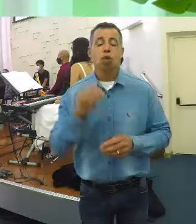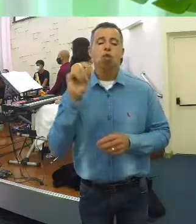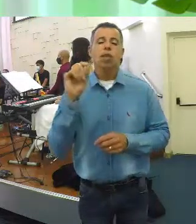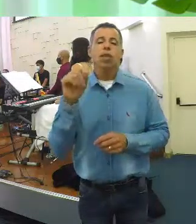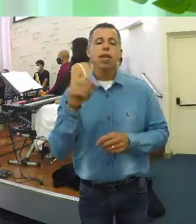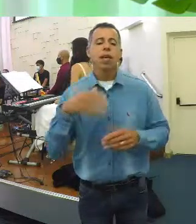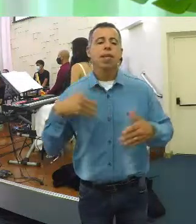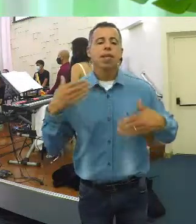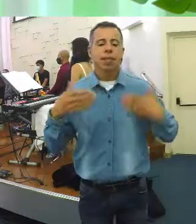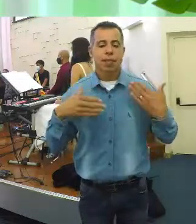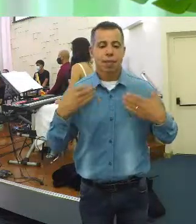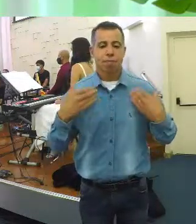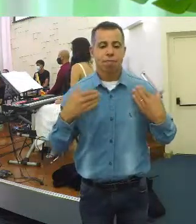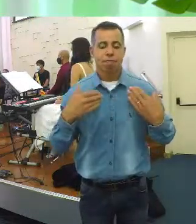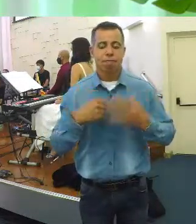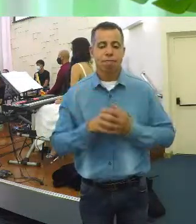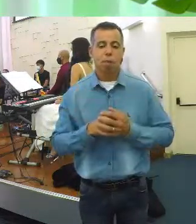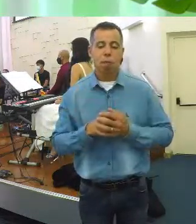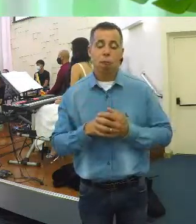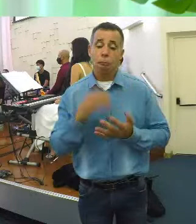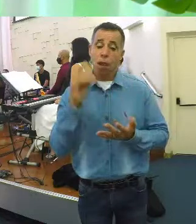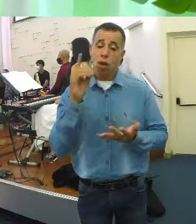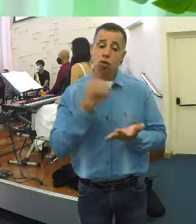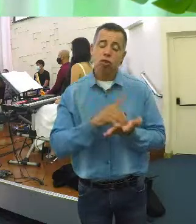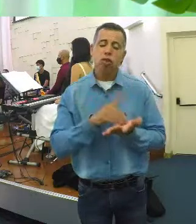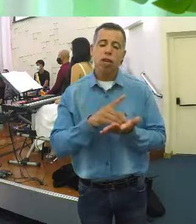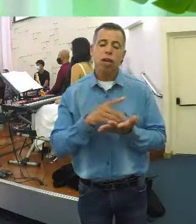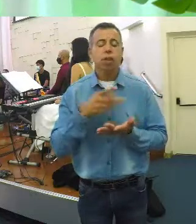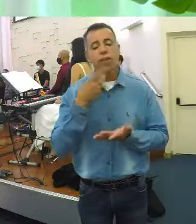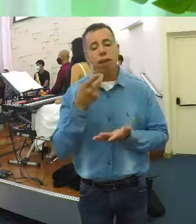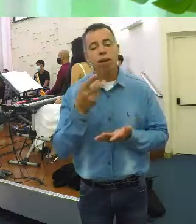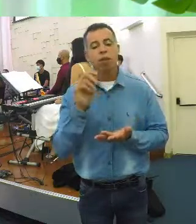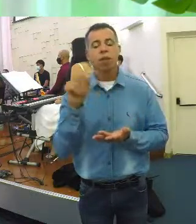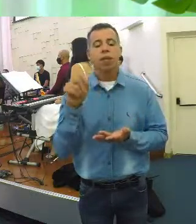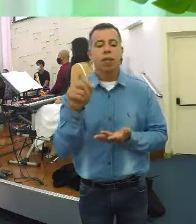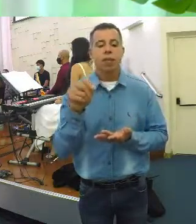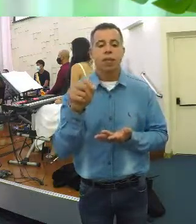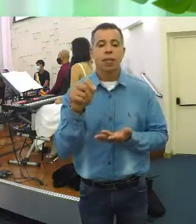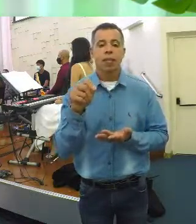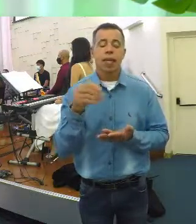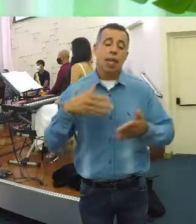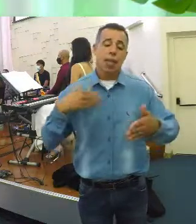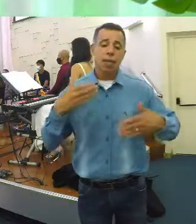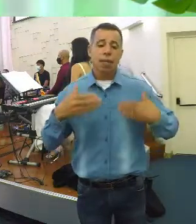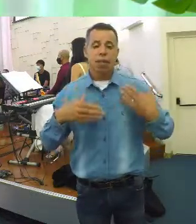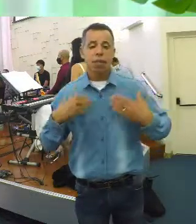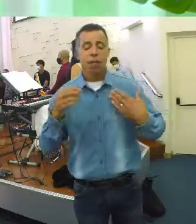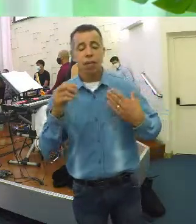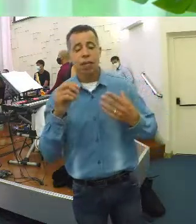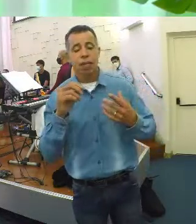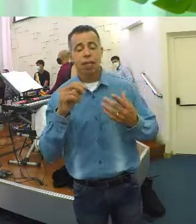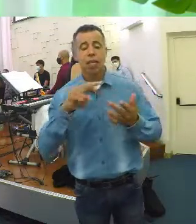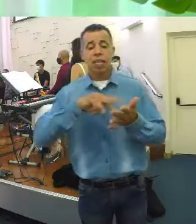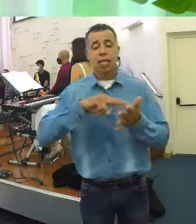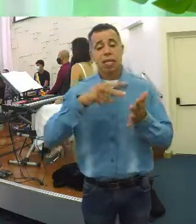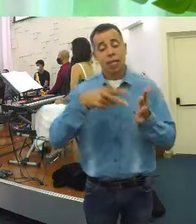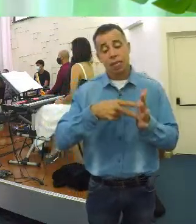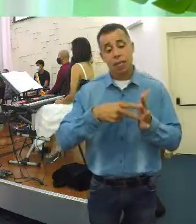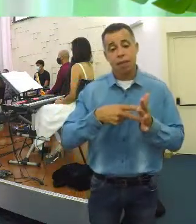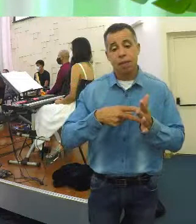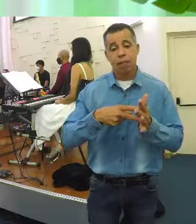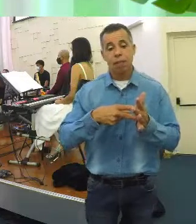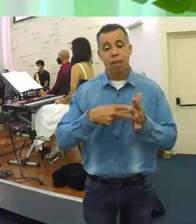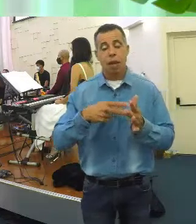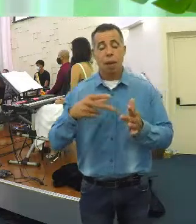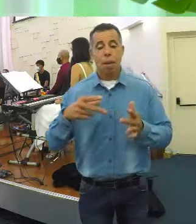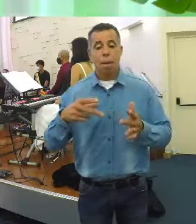irmãos? Nosso dicionário da língua portuguesa dirá algo do tipo: alegria é um estado de quem está